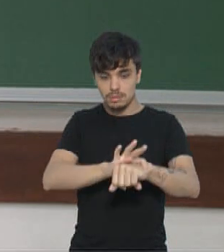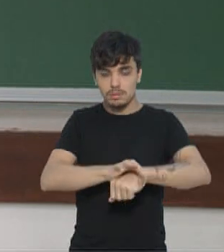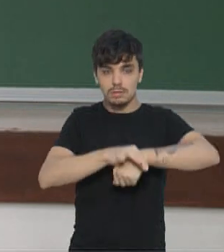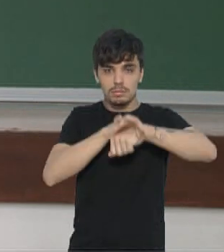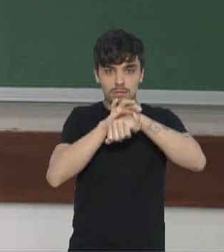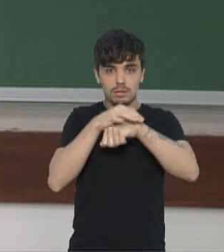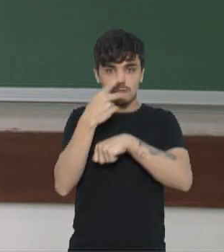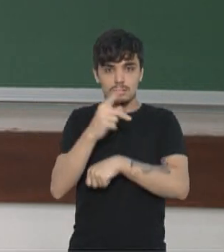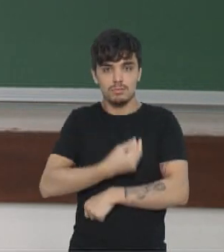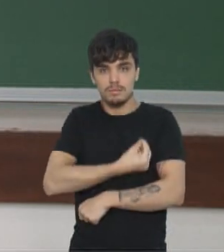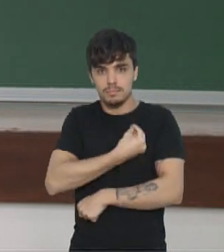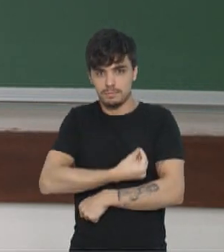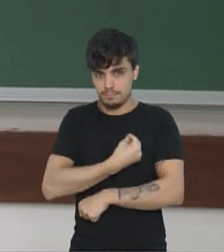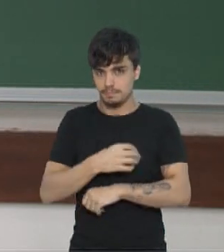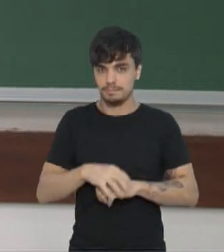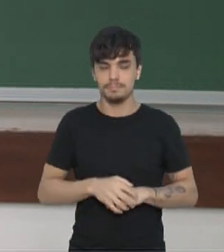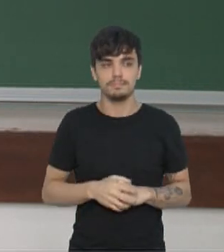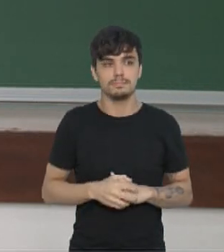sua presença.